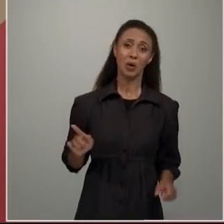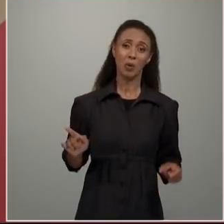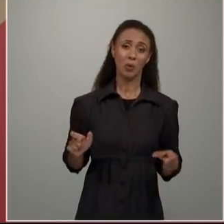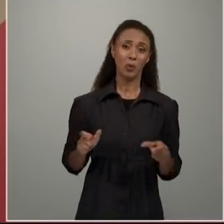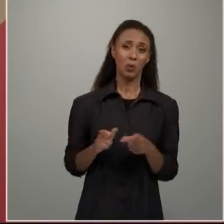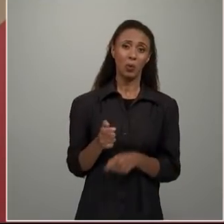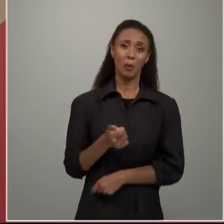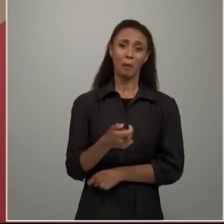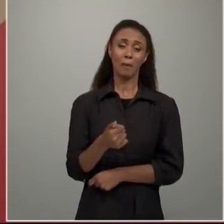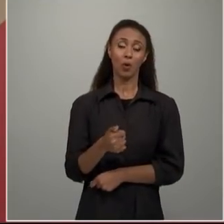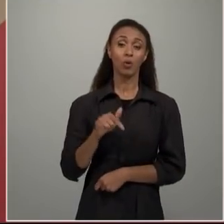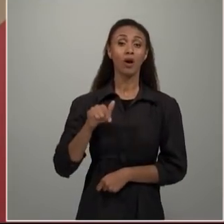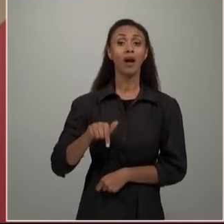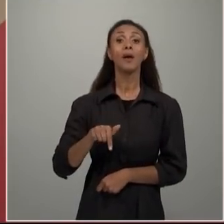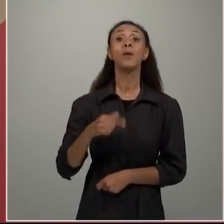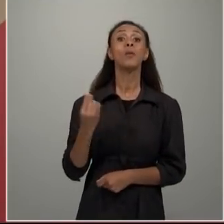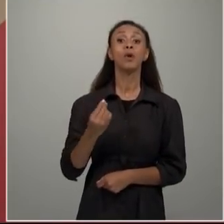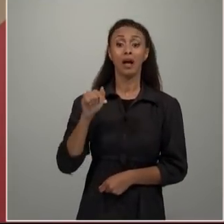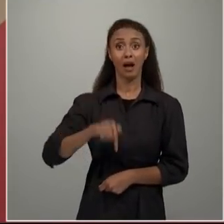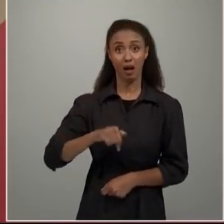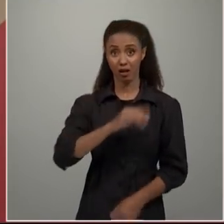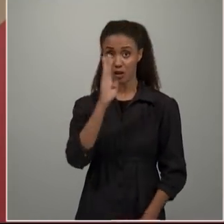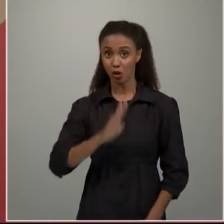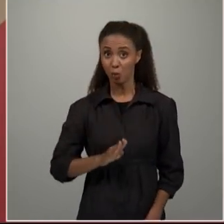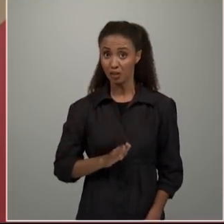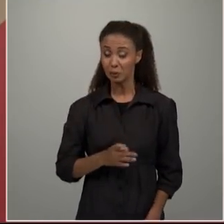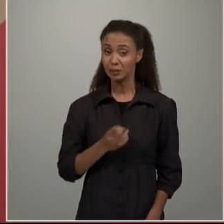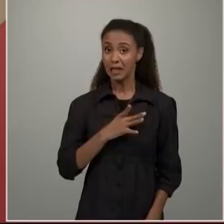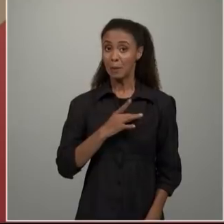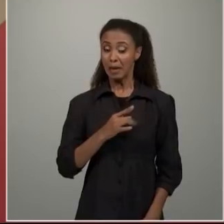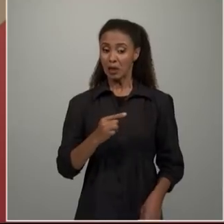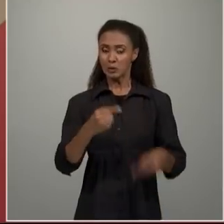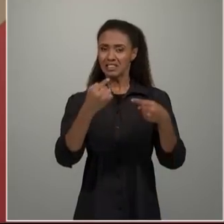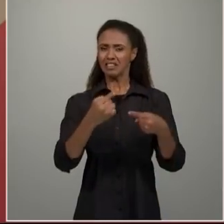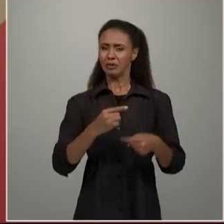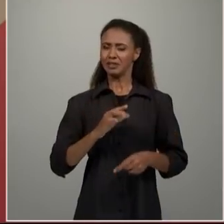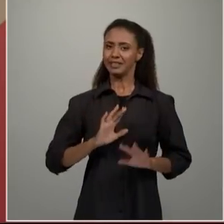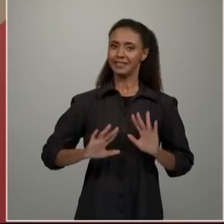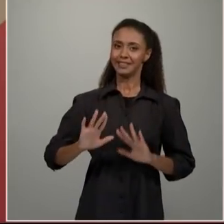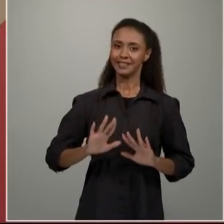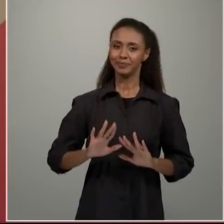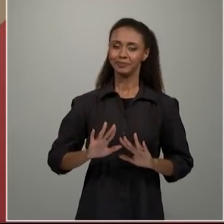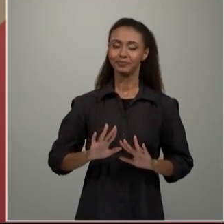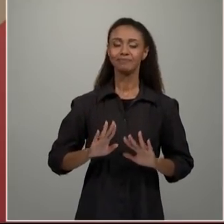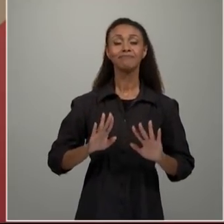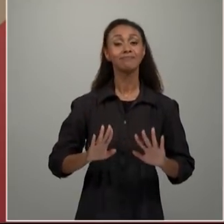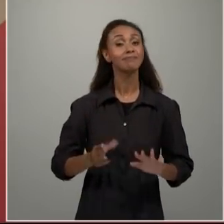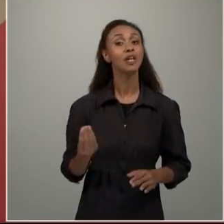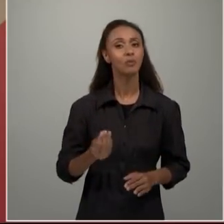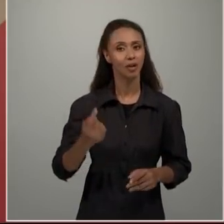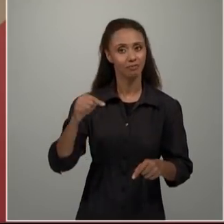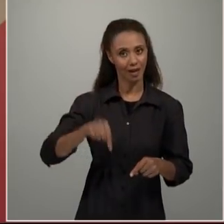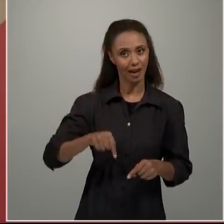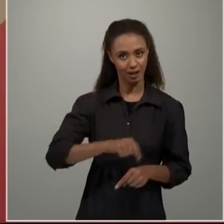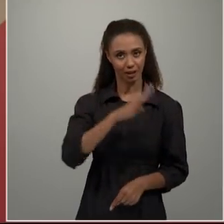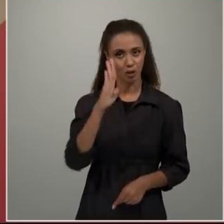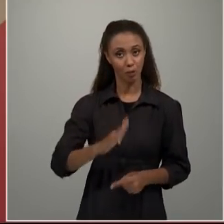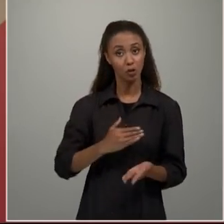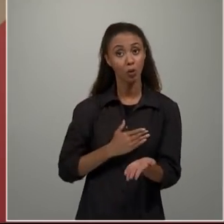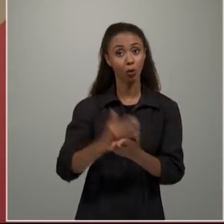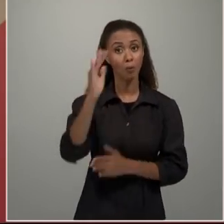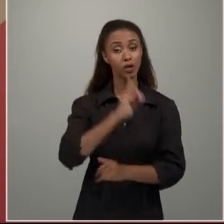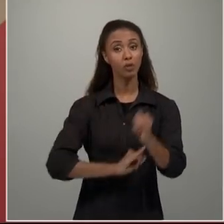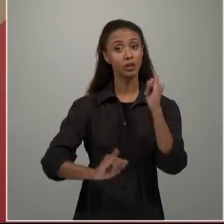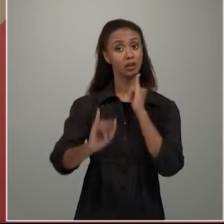desafio segundo porque eu acho que a gente se a gente for parar pra pensar que a internet veio para o brasil de verdade e a gente começou a ter um acesso